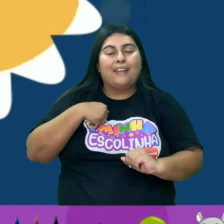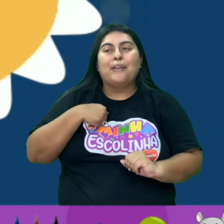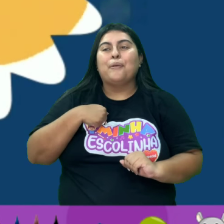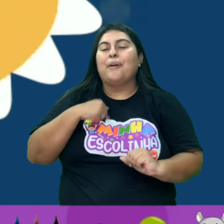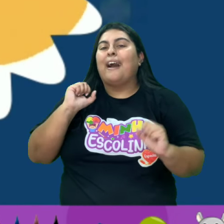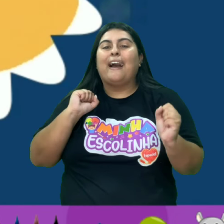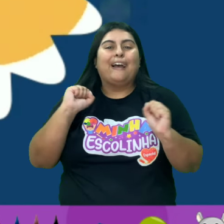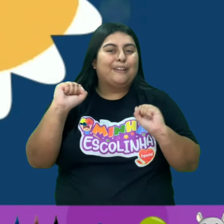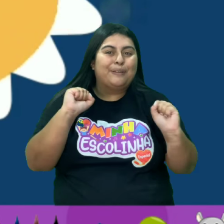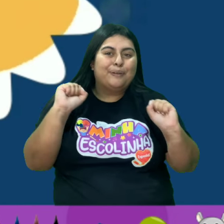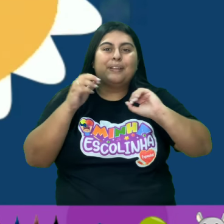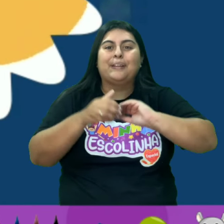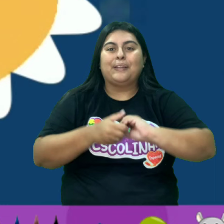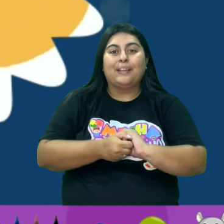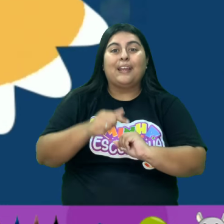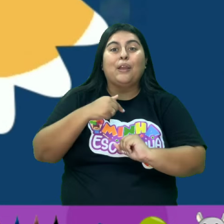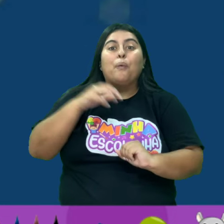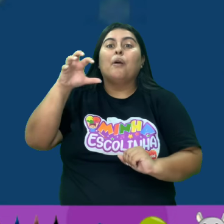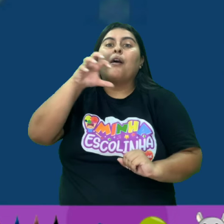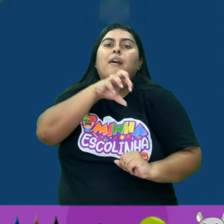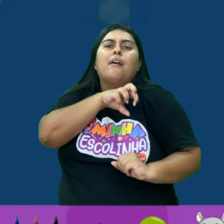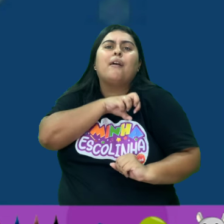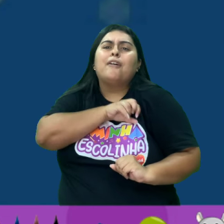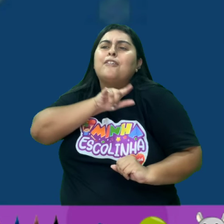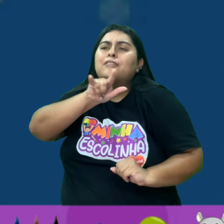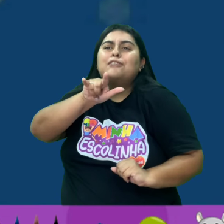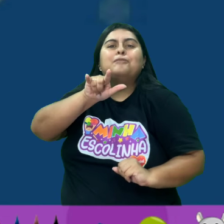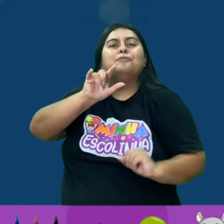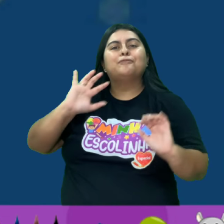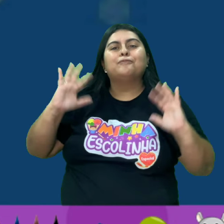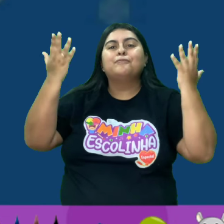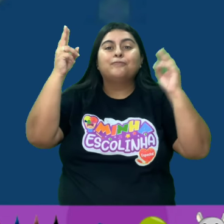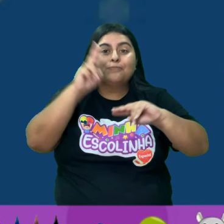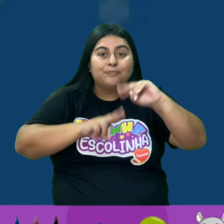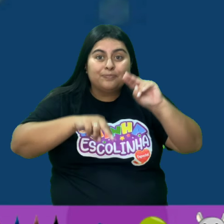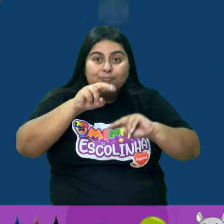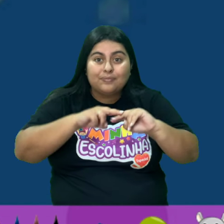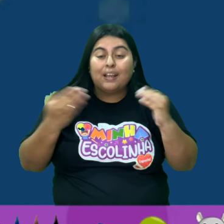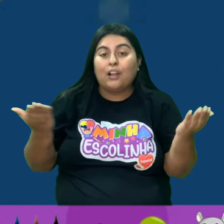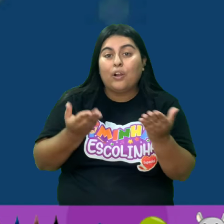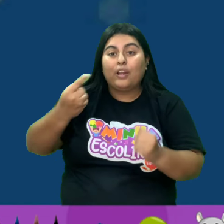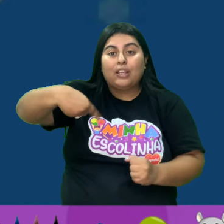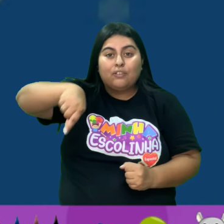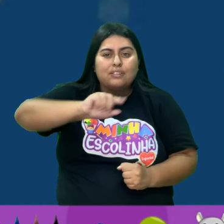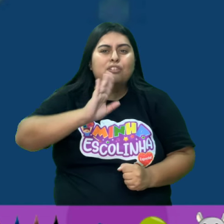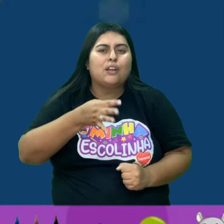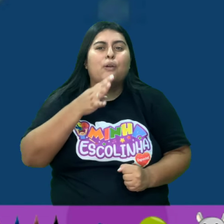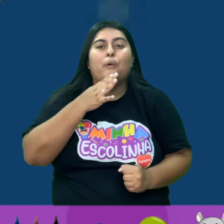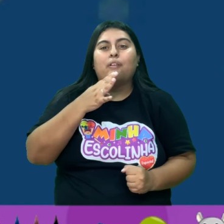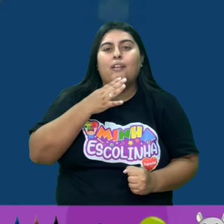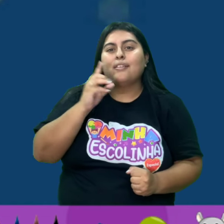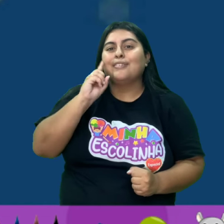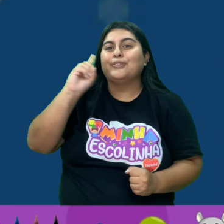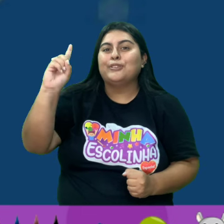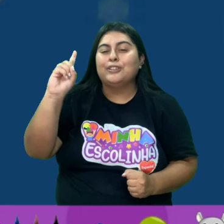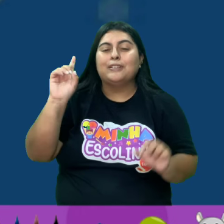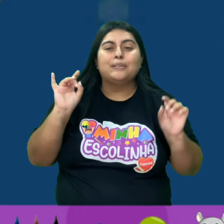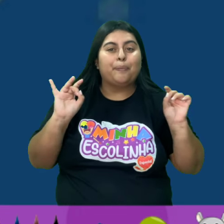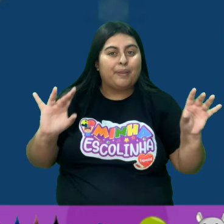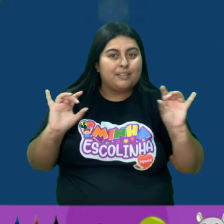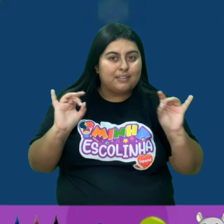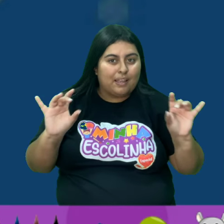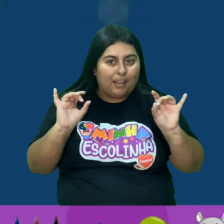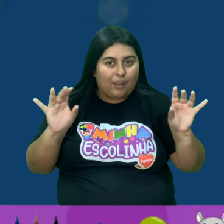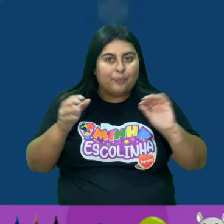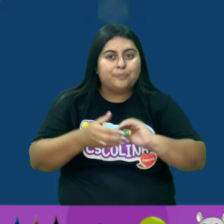Eu adorei! E eu amo a festa junina! Agora que vocês já conhecem essa data